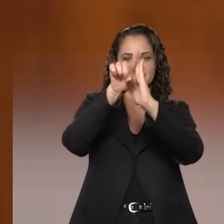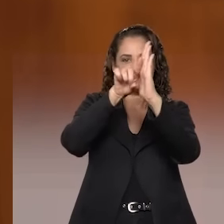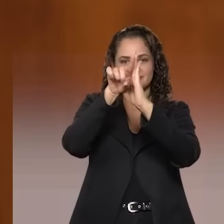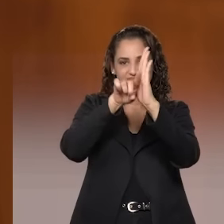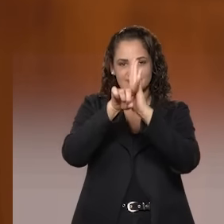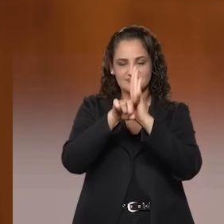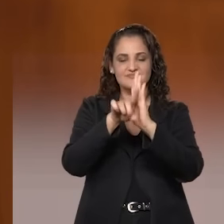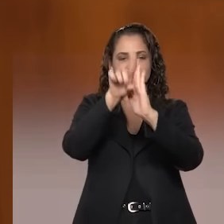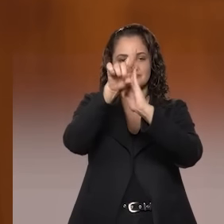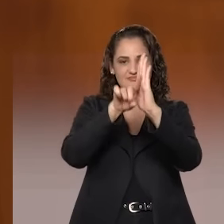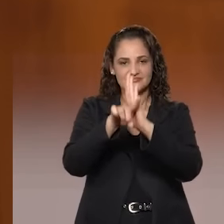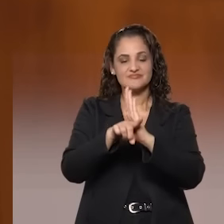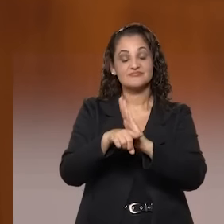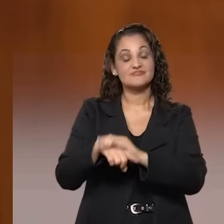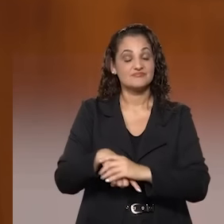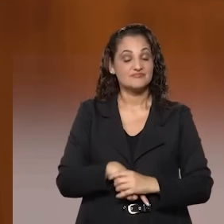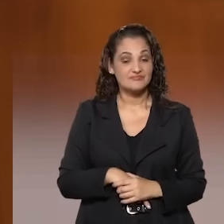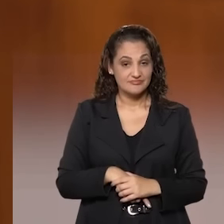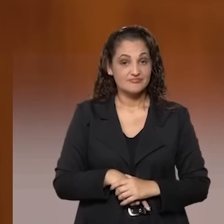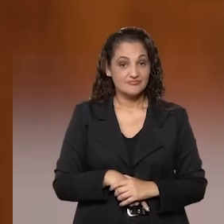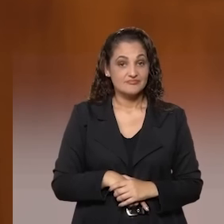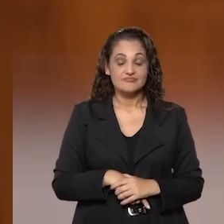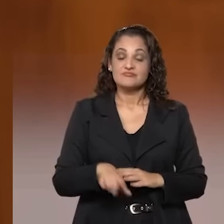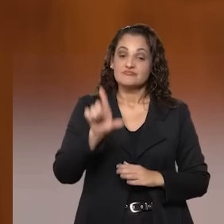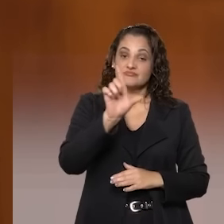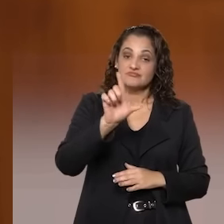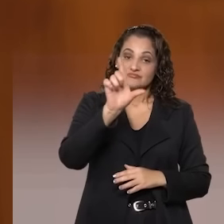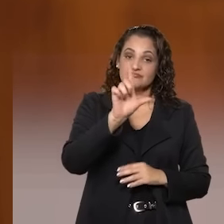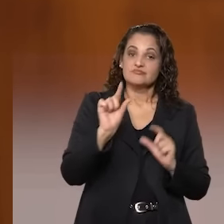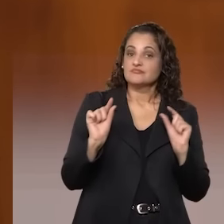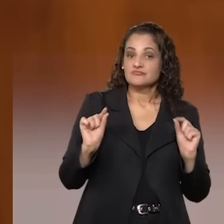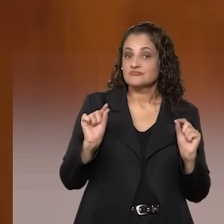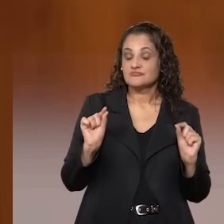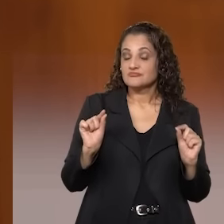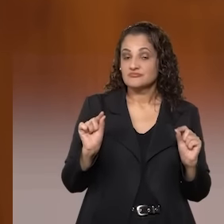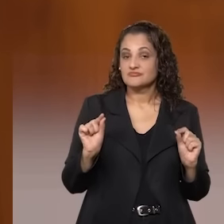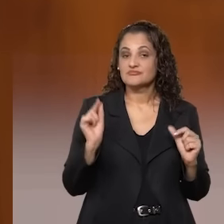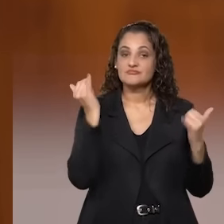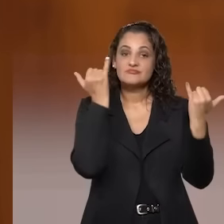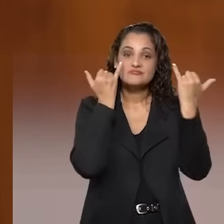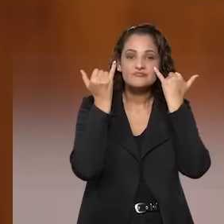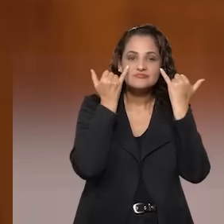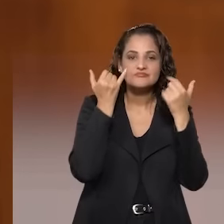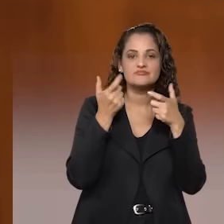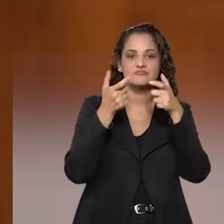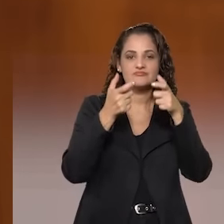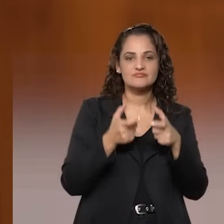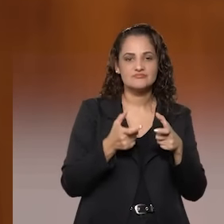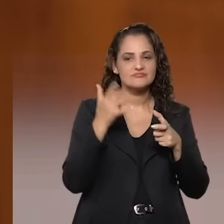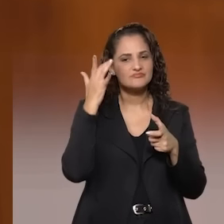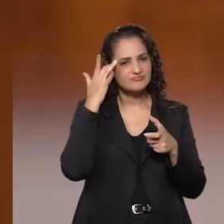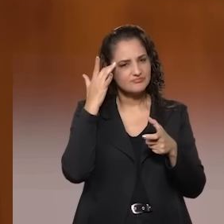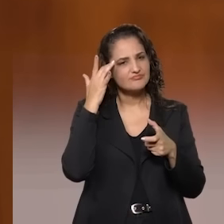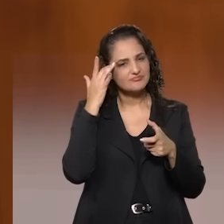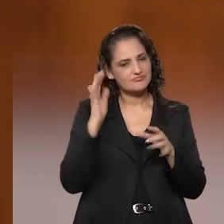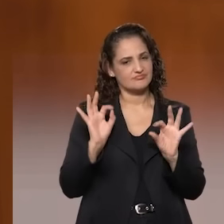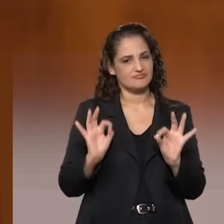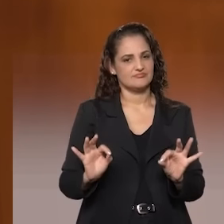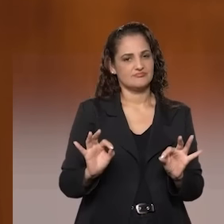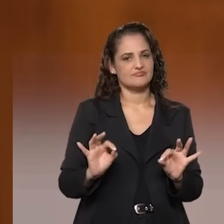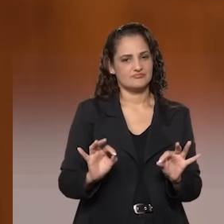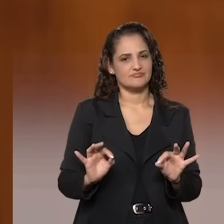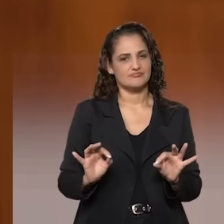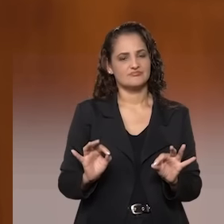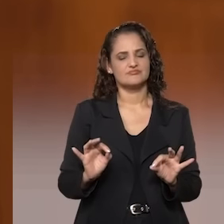que olha tal informação em tal lugar eu acho que é mais consistente vai conversar com o coleguinha do lado e ele vai dizer é isso